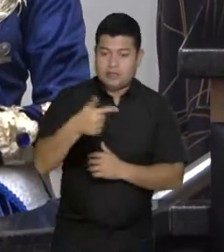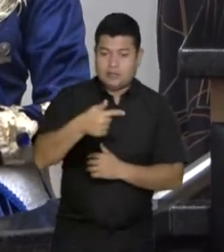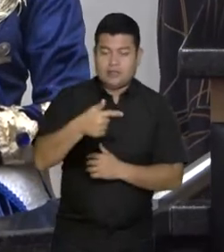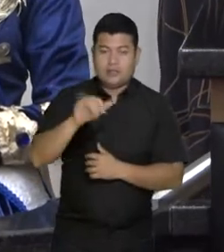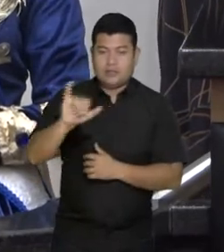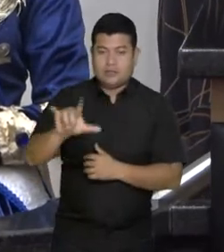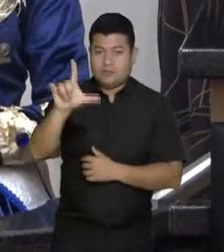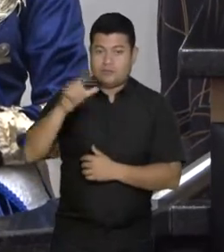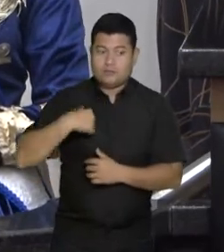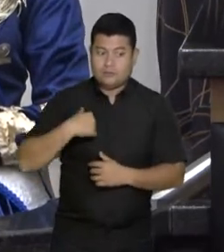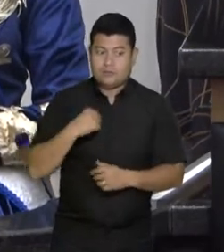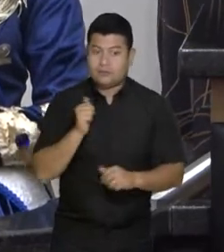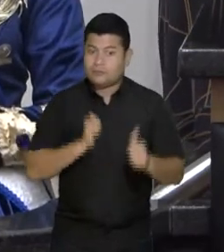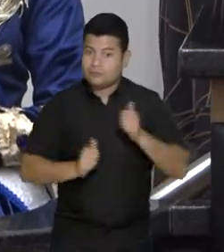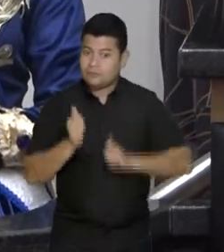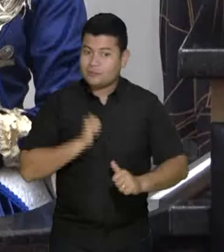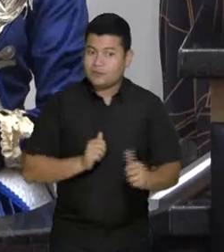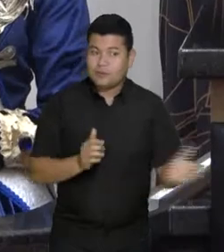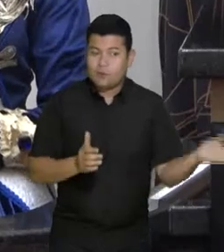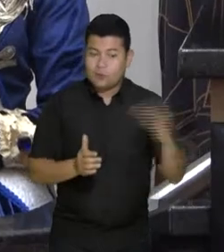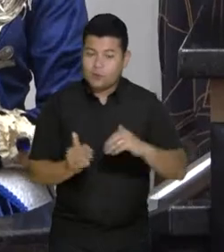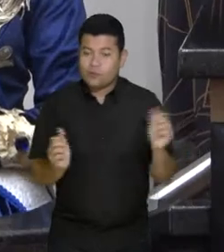seja Palmeira. Muito obrigada.